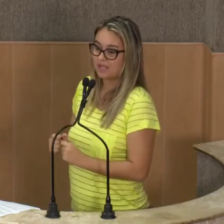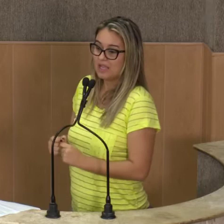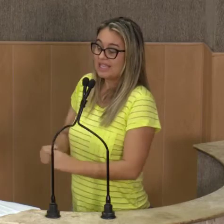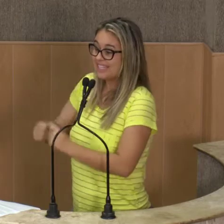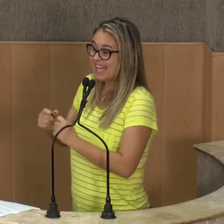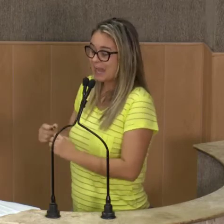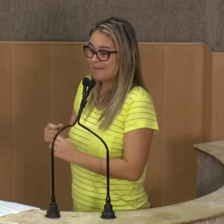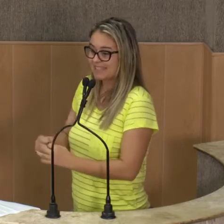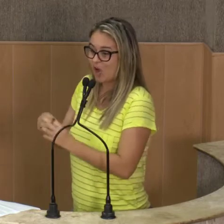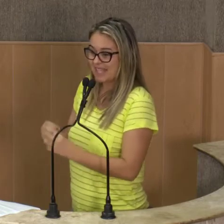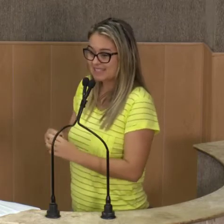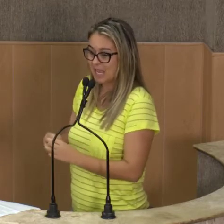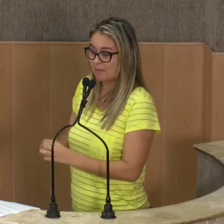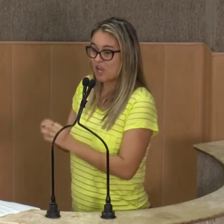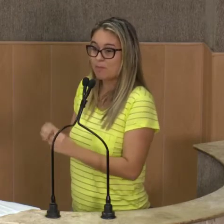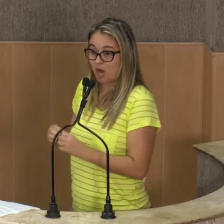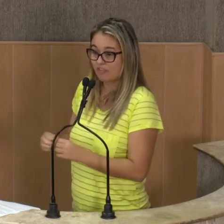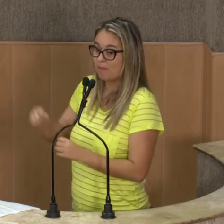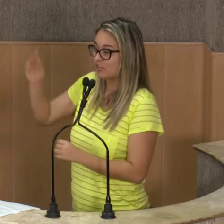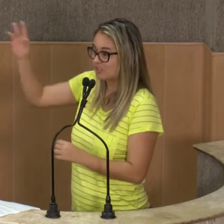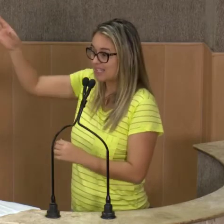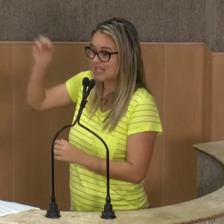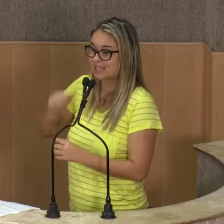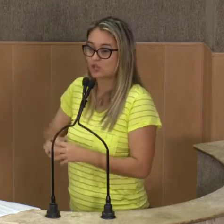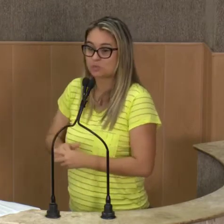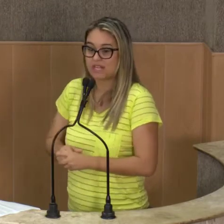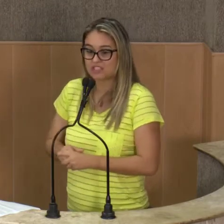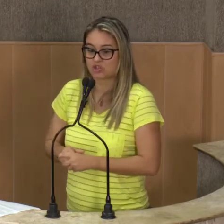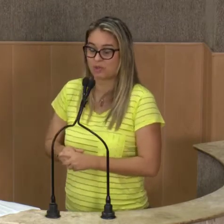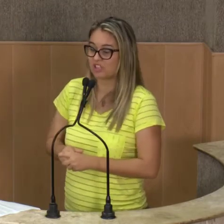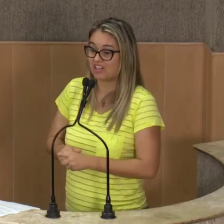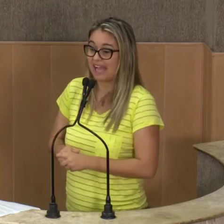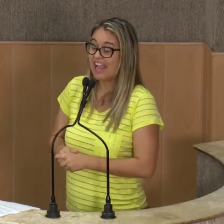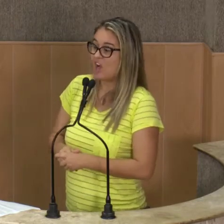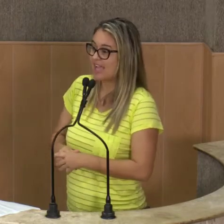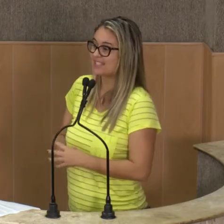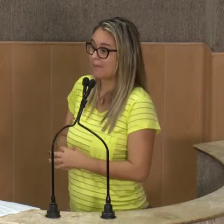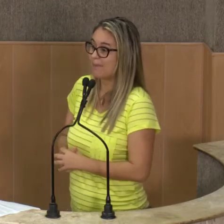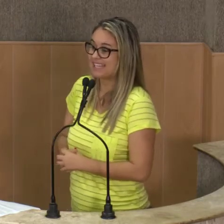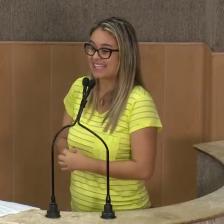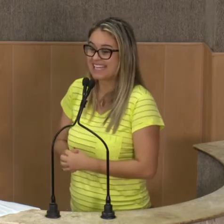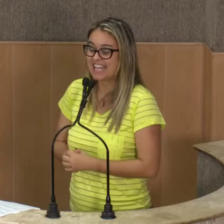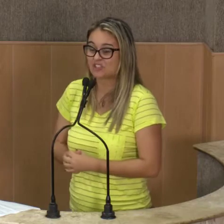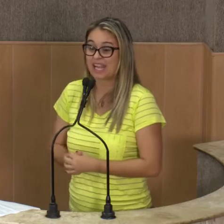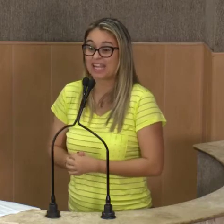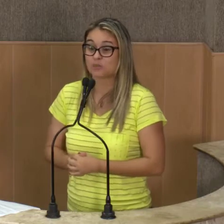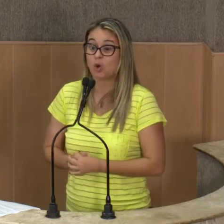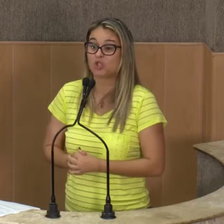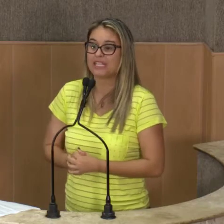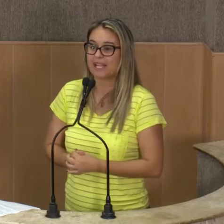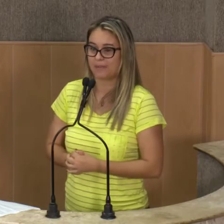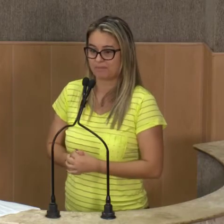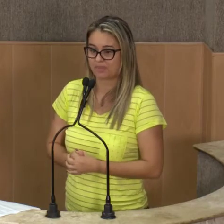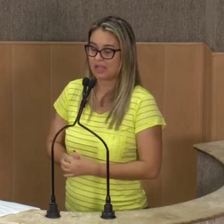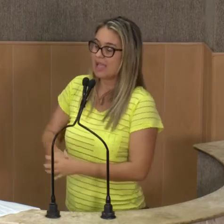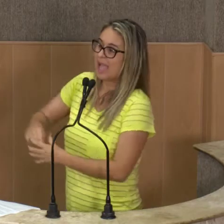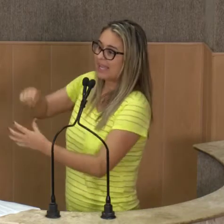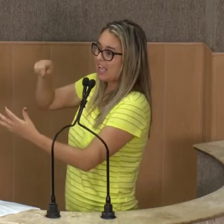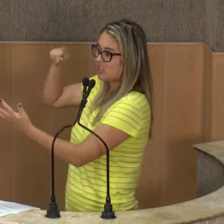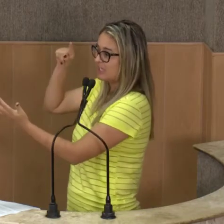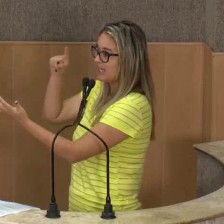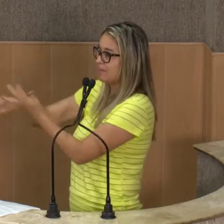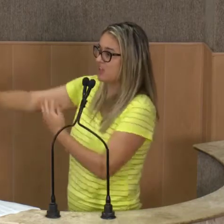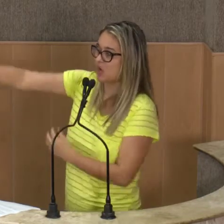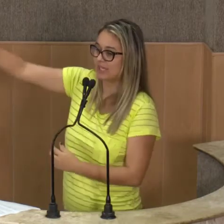precisa. Diariamente eu recebo, e eu provo, eu posso trazer aqui os prints do meu celular, eu recebo em média 500 recados por dia.